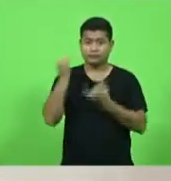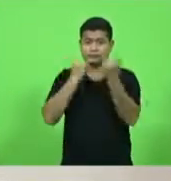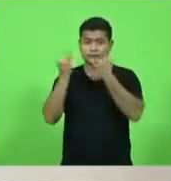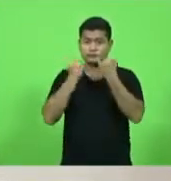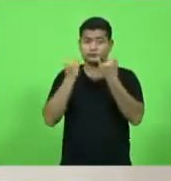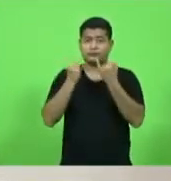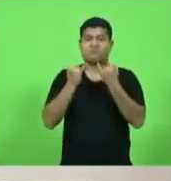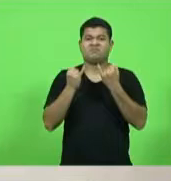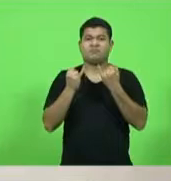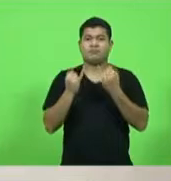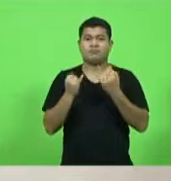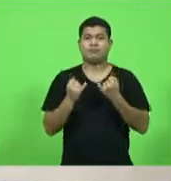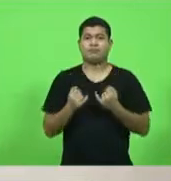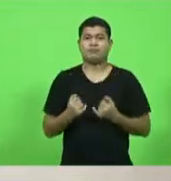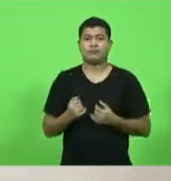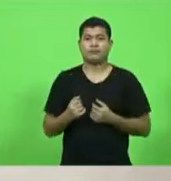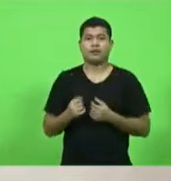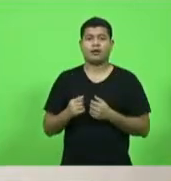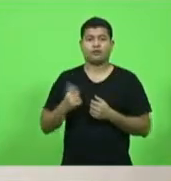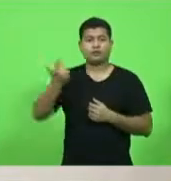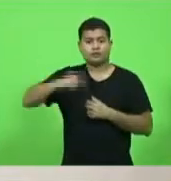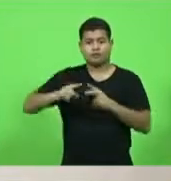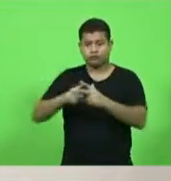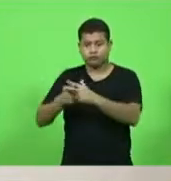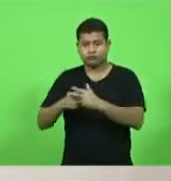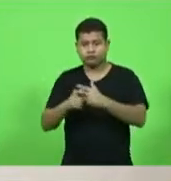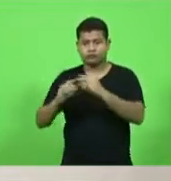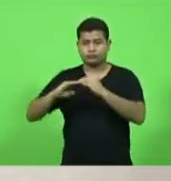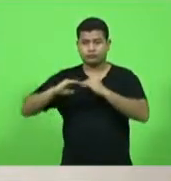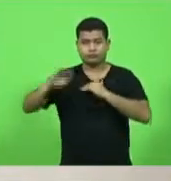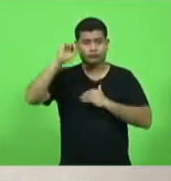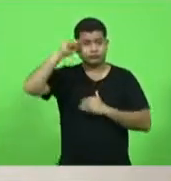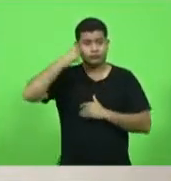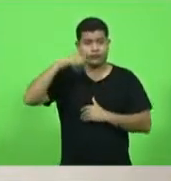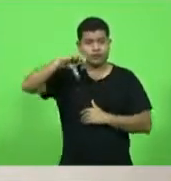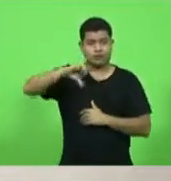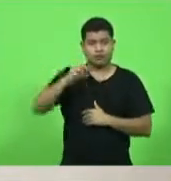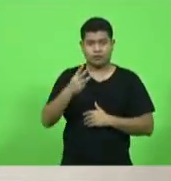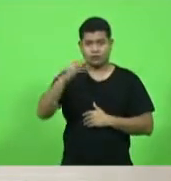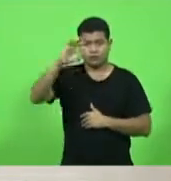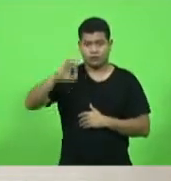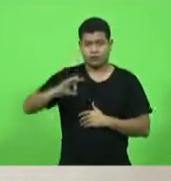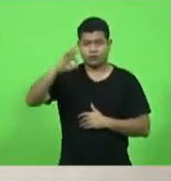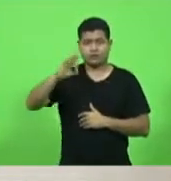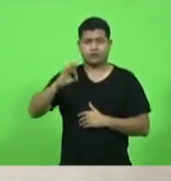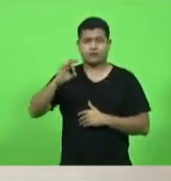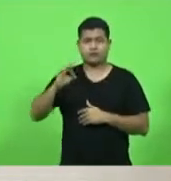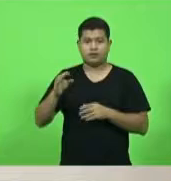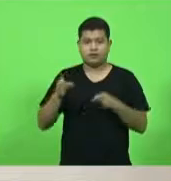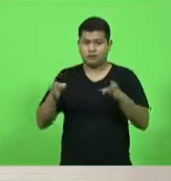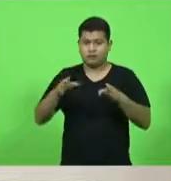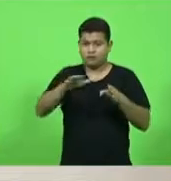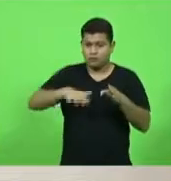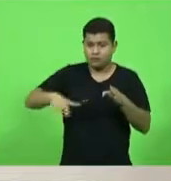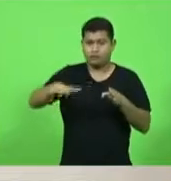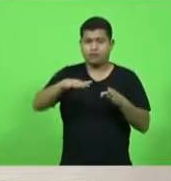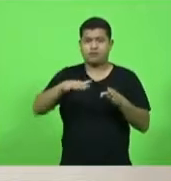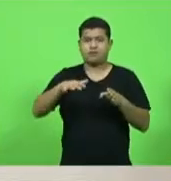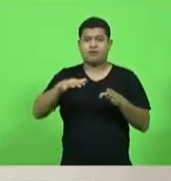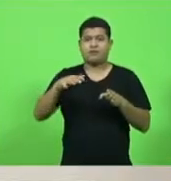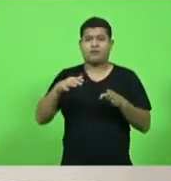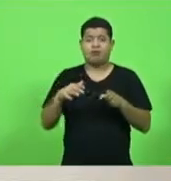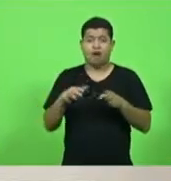acerca da repavimentação de 93% dos trechos levantados como